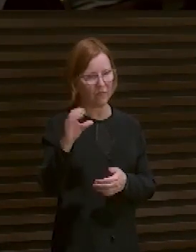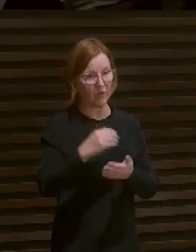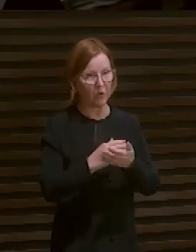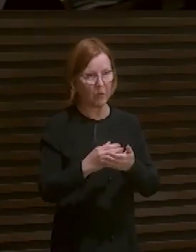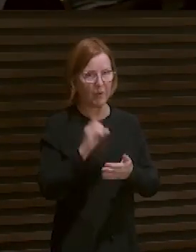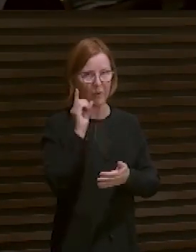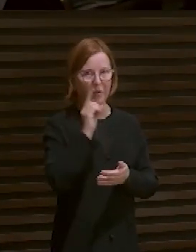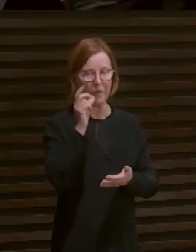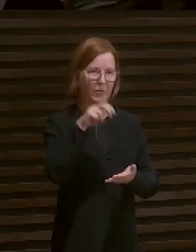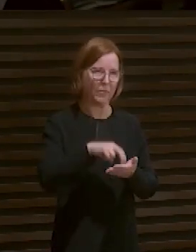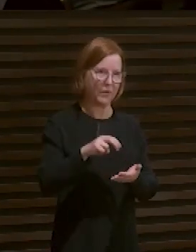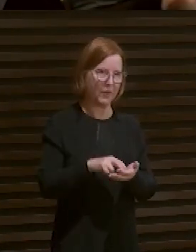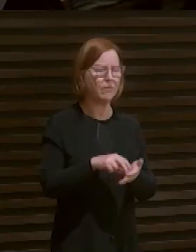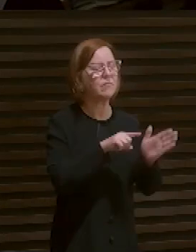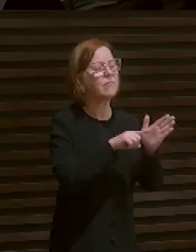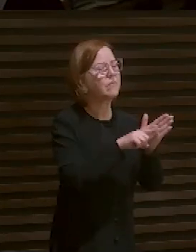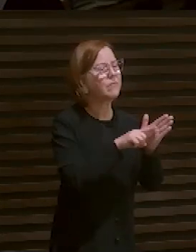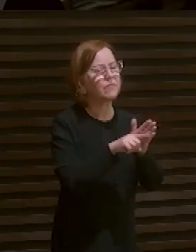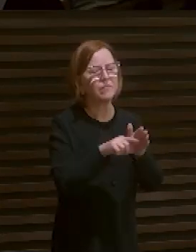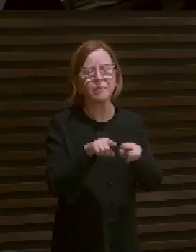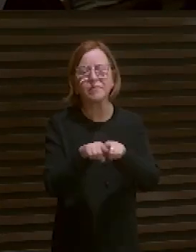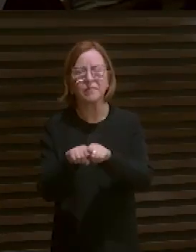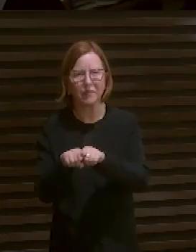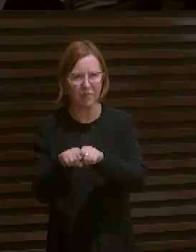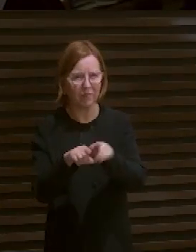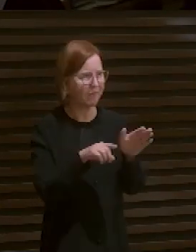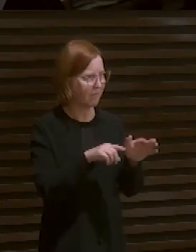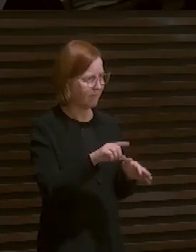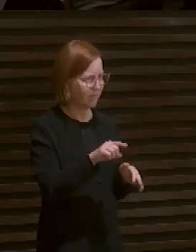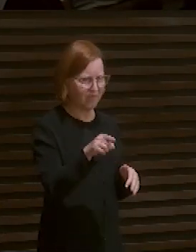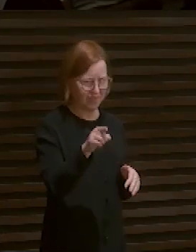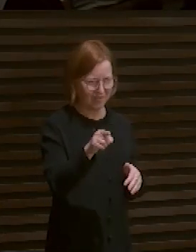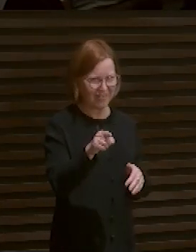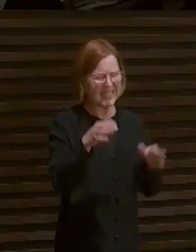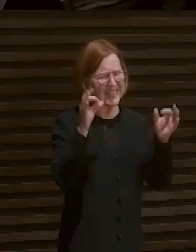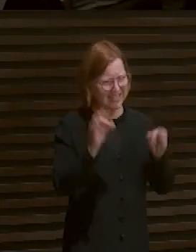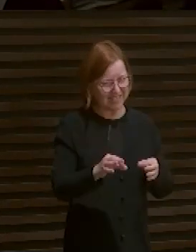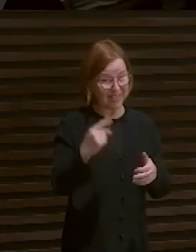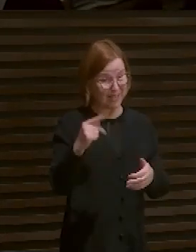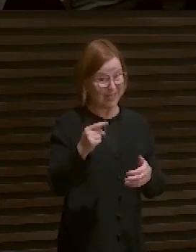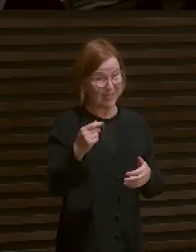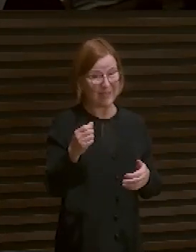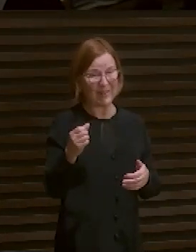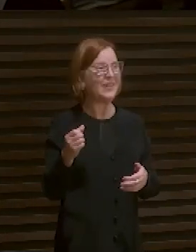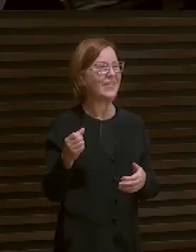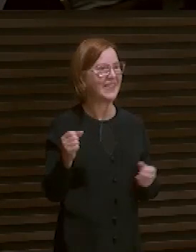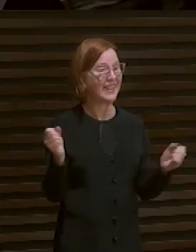manhã perguntando aos irmãos: você tem certeza do seu novo